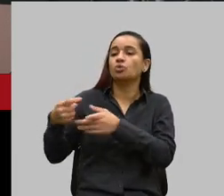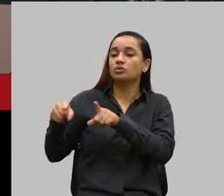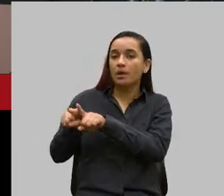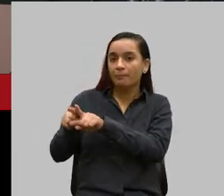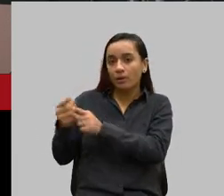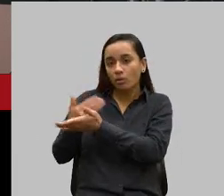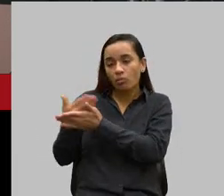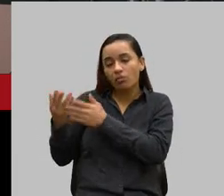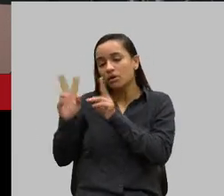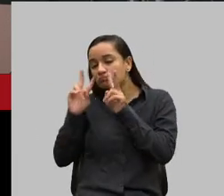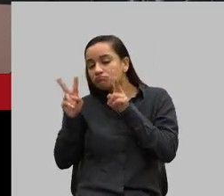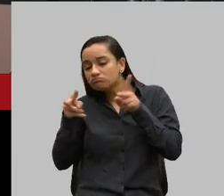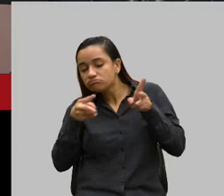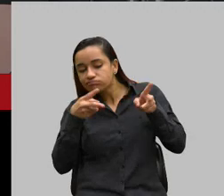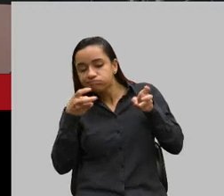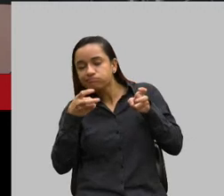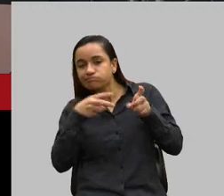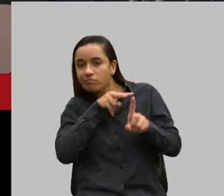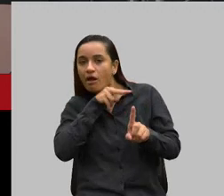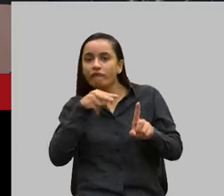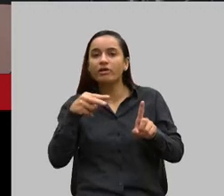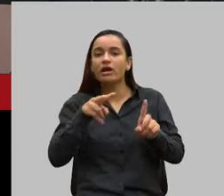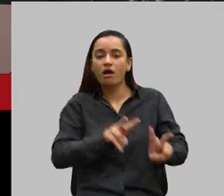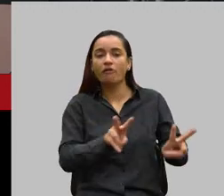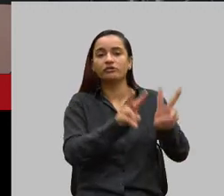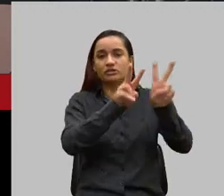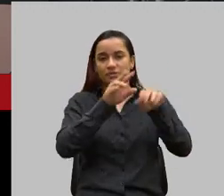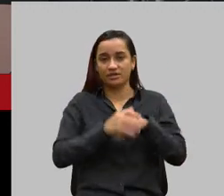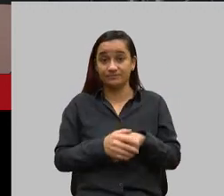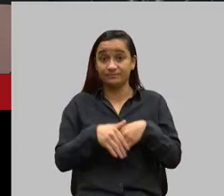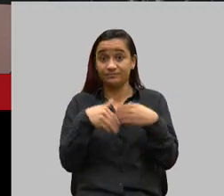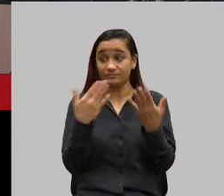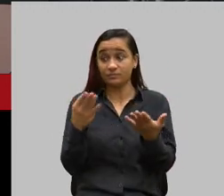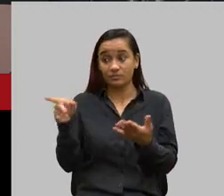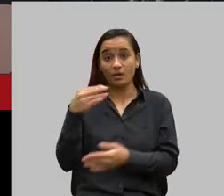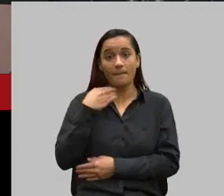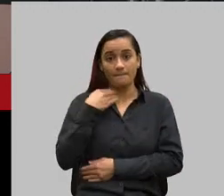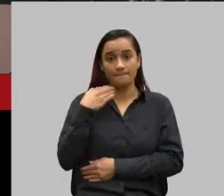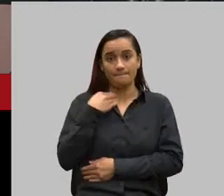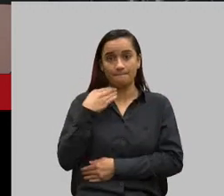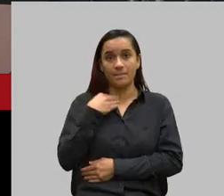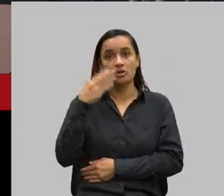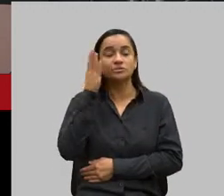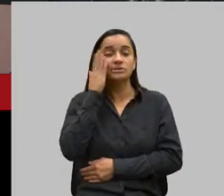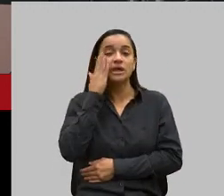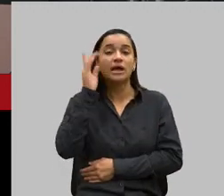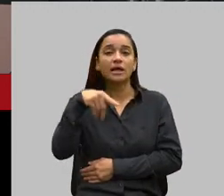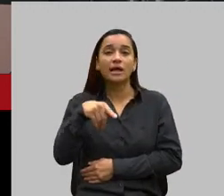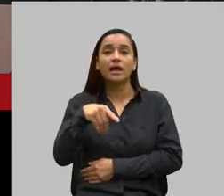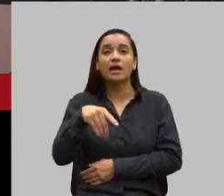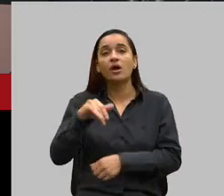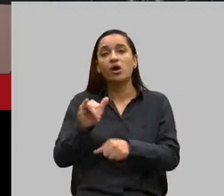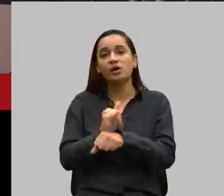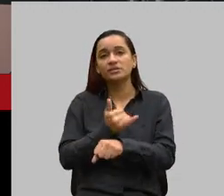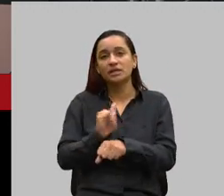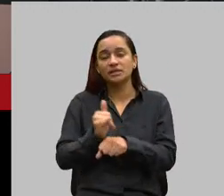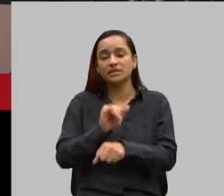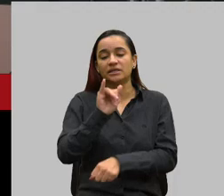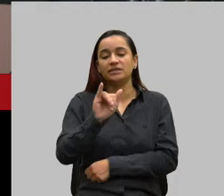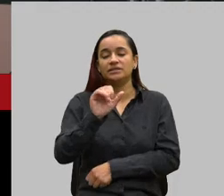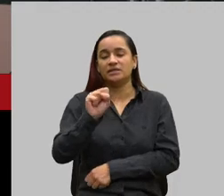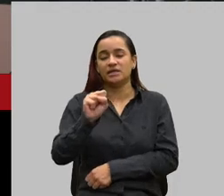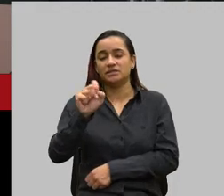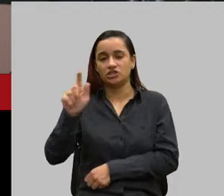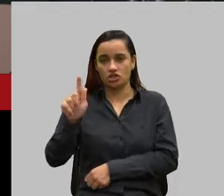acontecer então para o banco além de ser uma ação Alt altamente esg